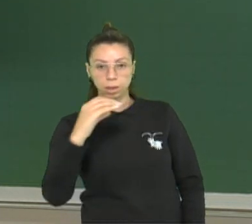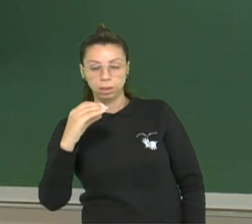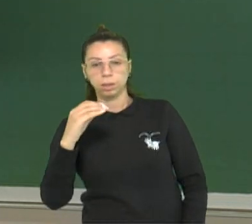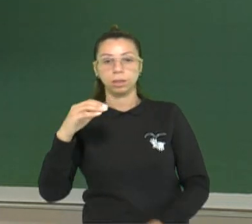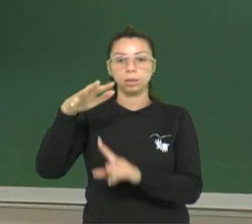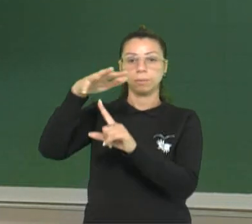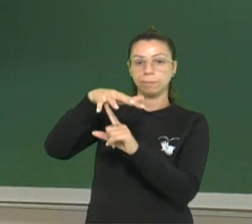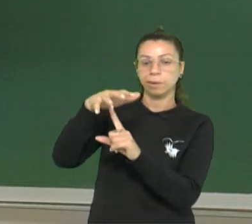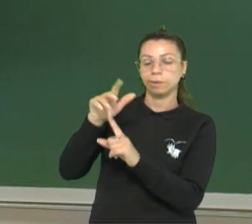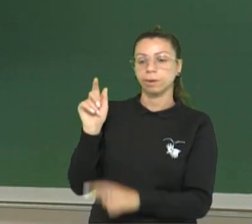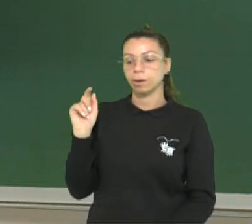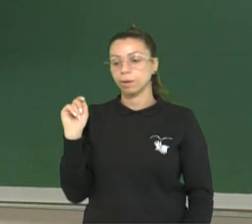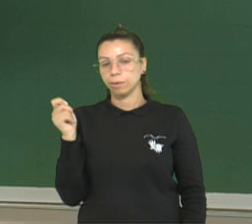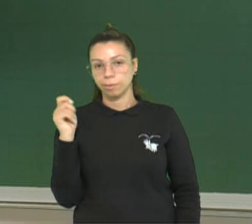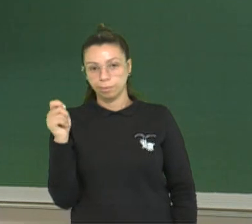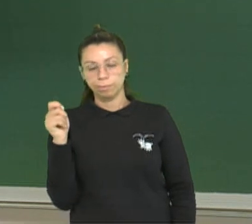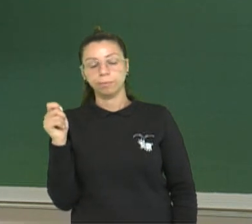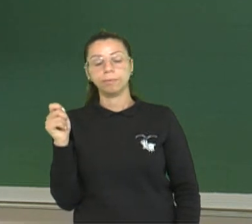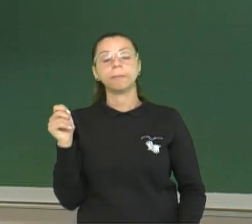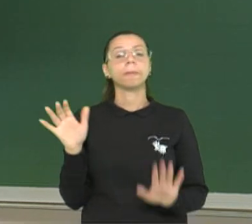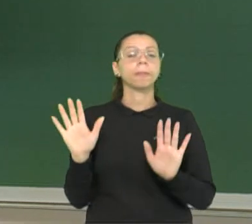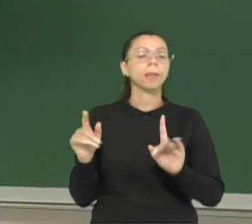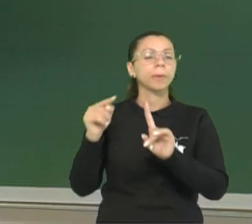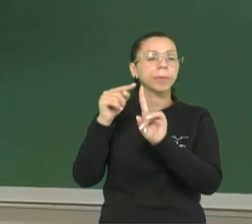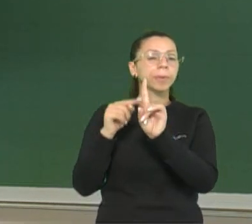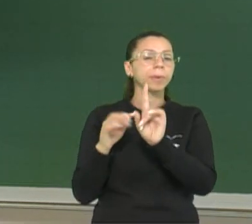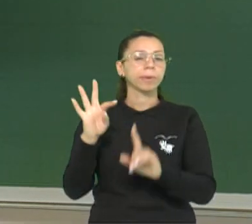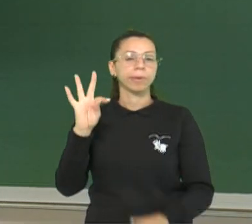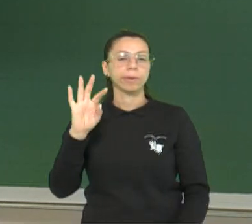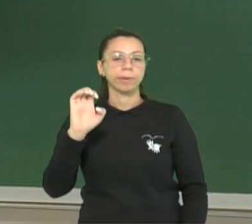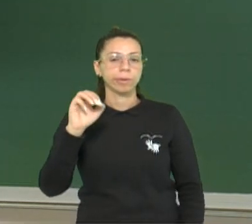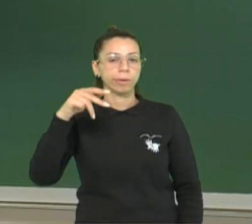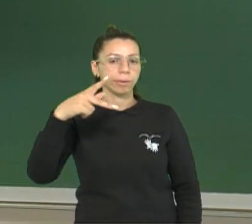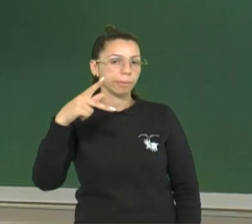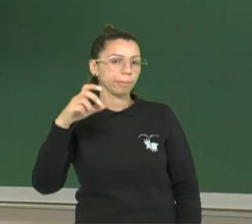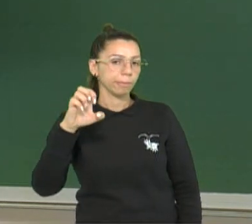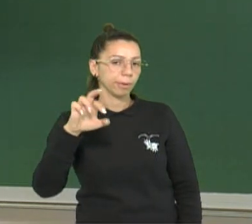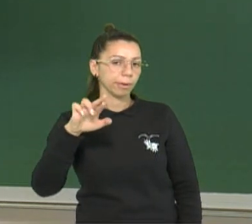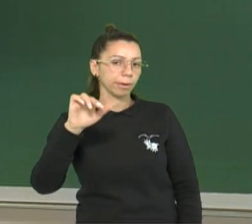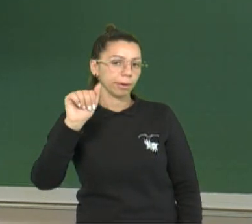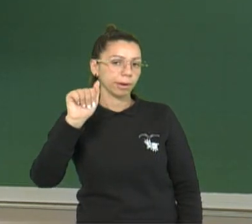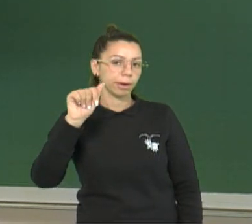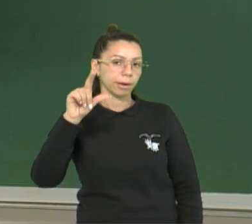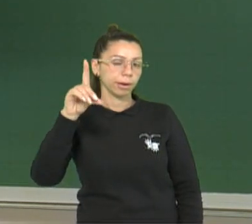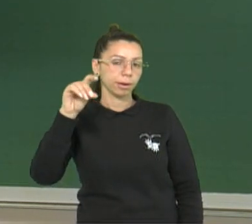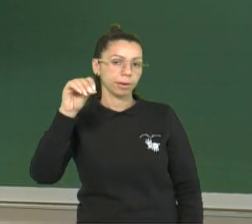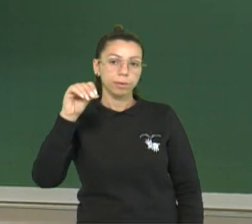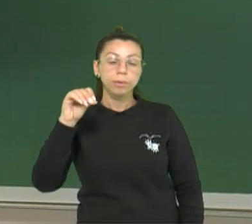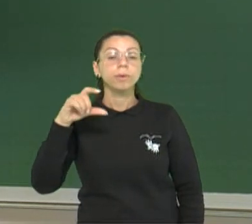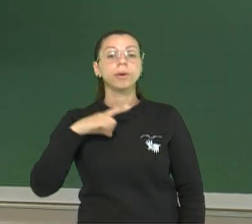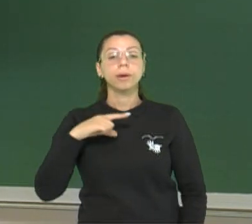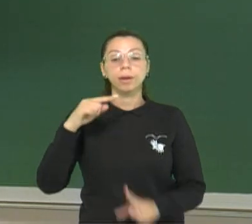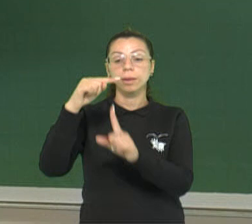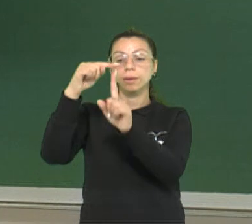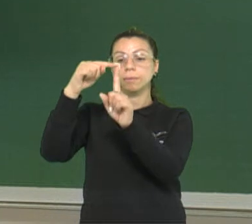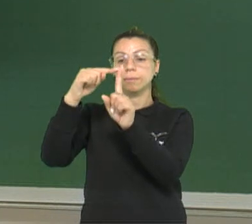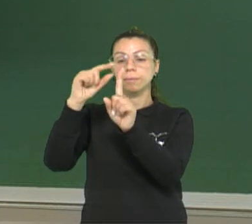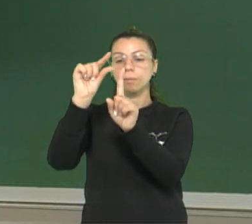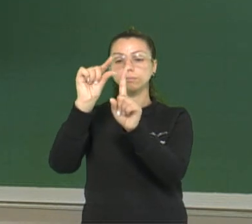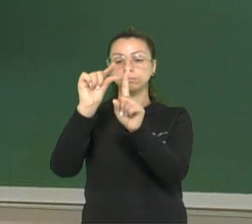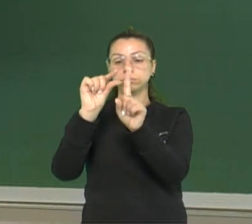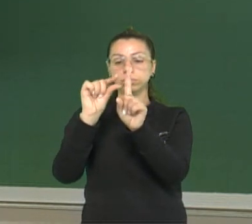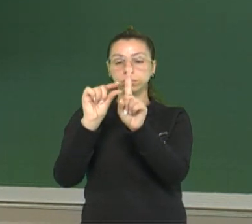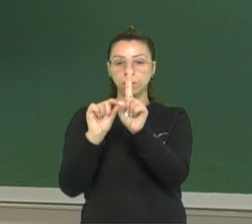clima temperado, que é um tipo climático com temperaturas mais baixas do que as regiões